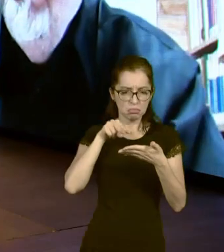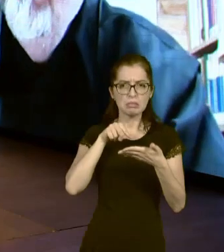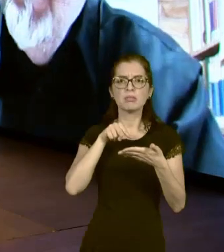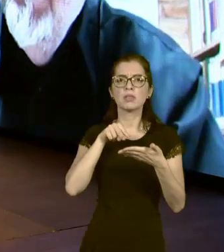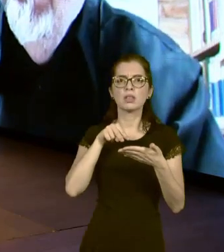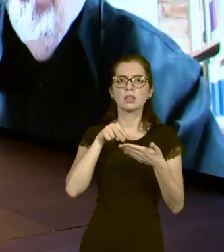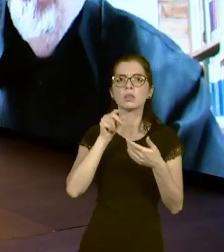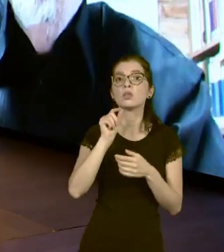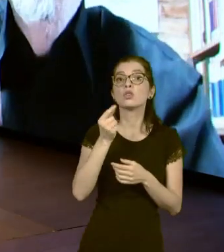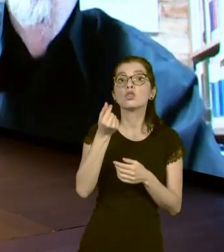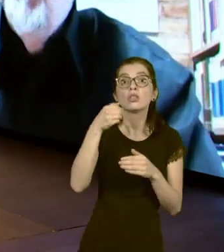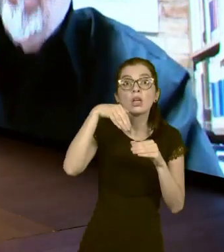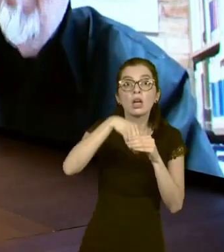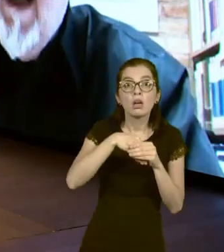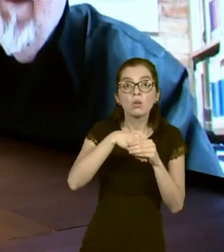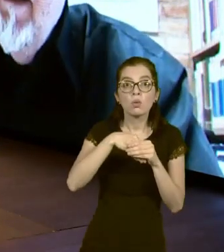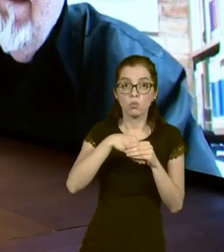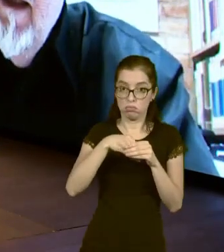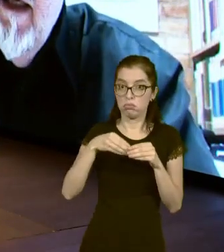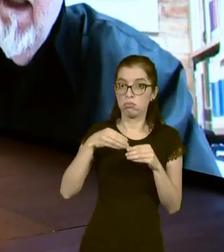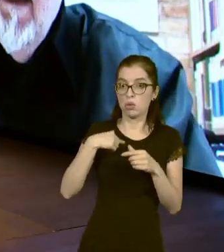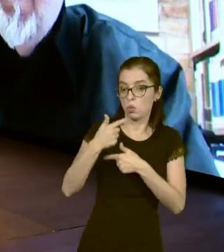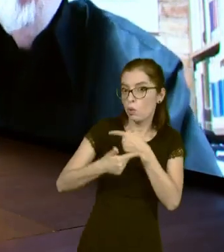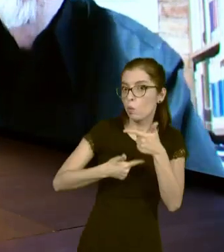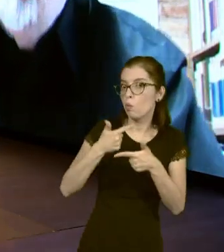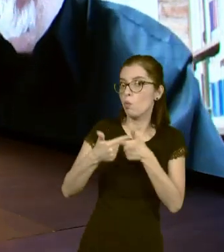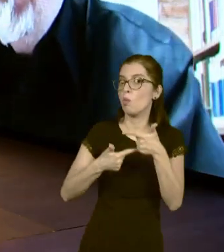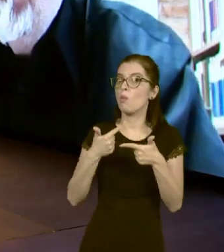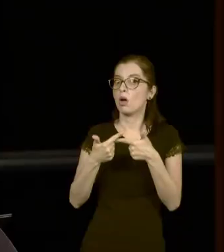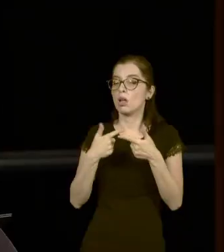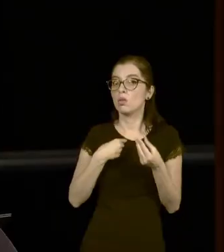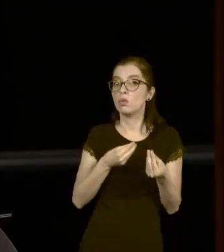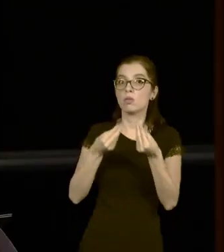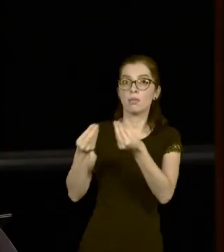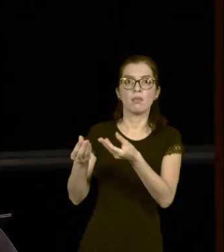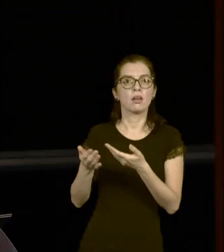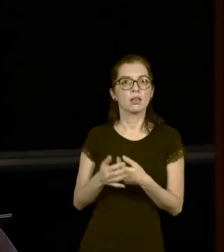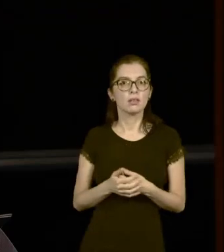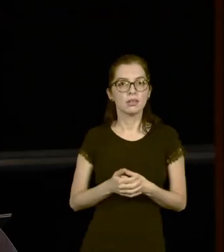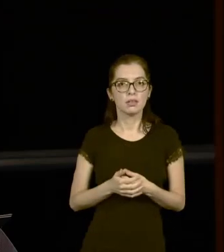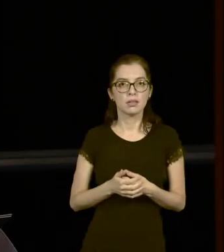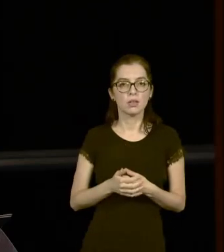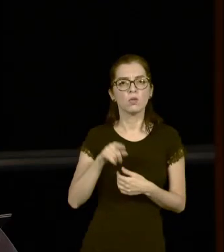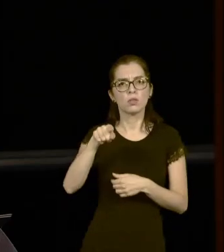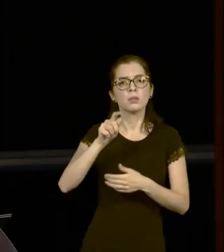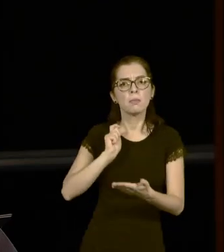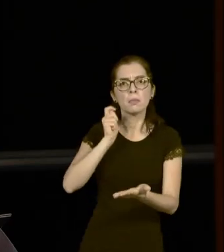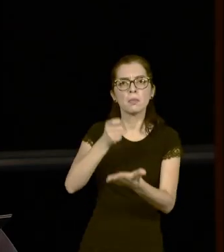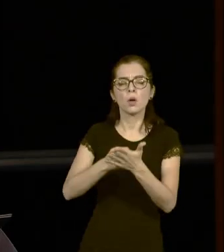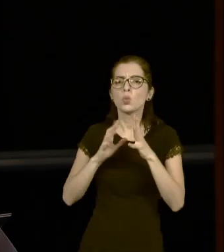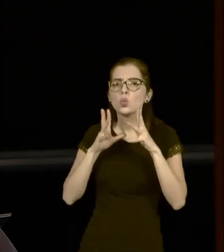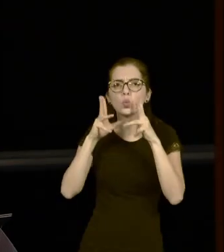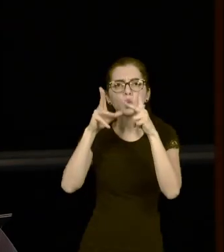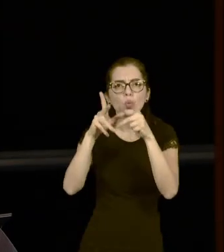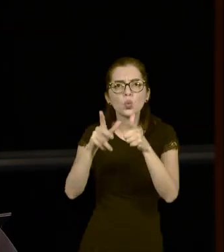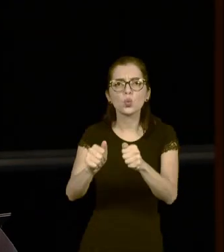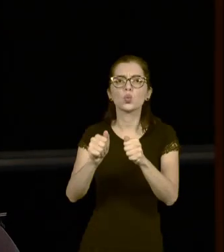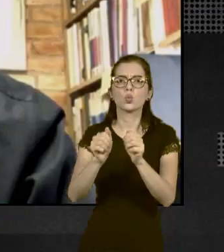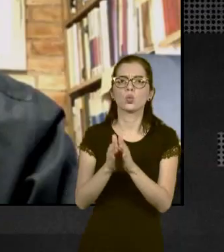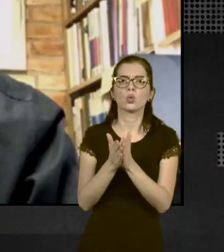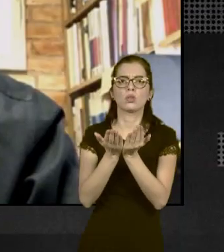cachê do meu trabalho aqui, e você vai me fazer um favor, você vai comprar tudo em livros de